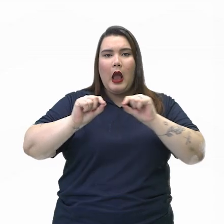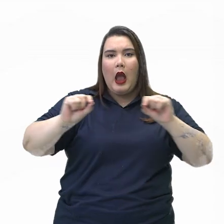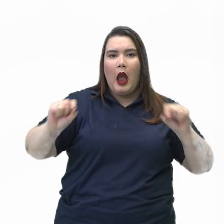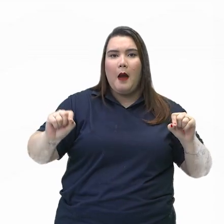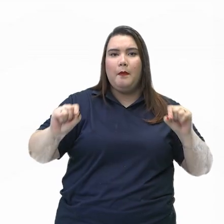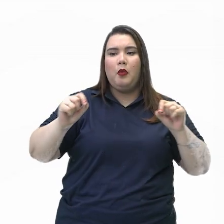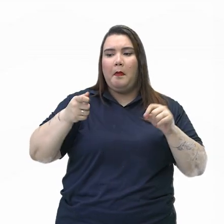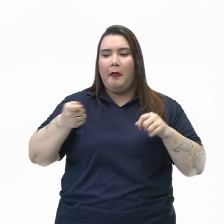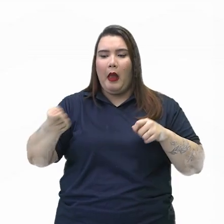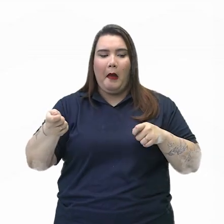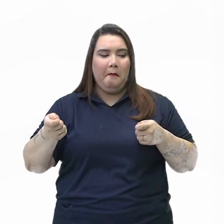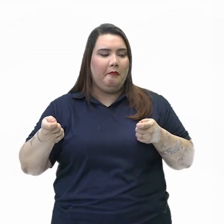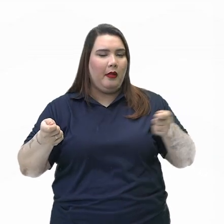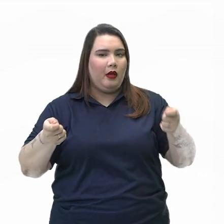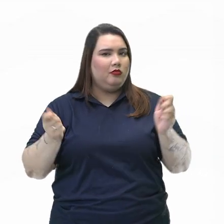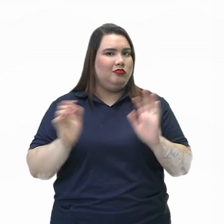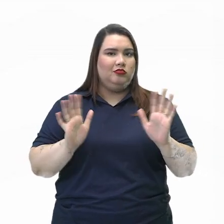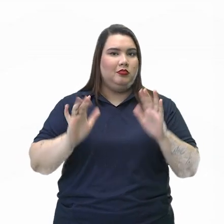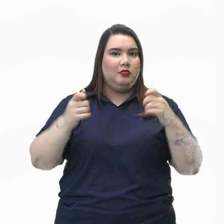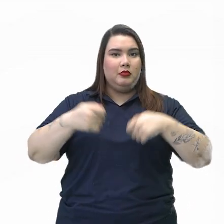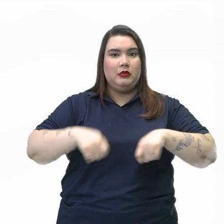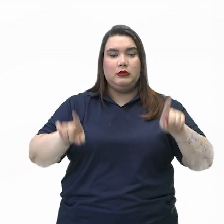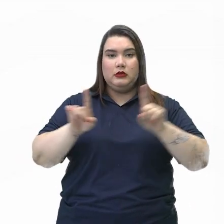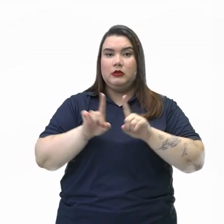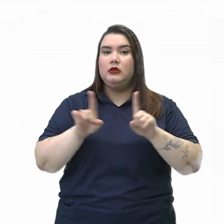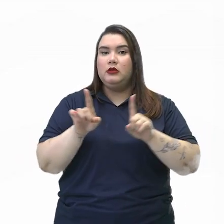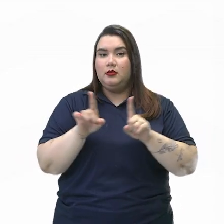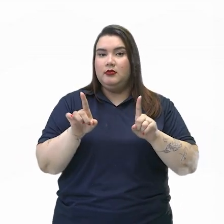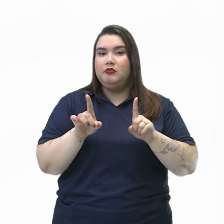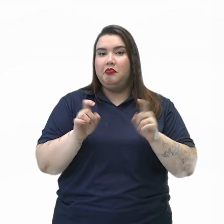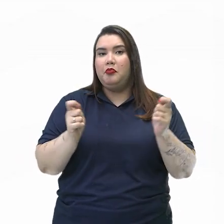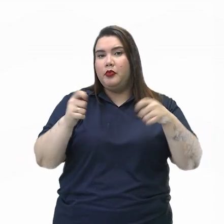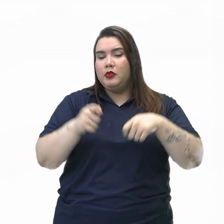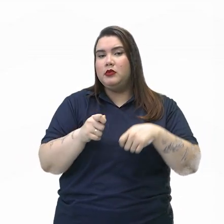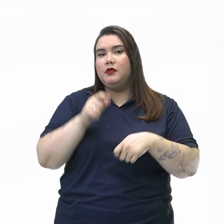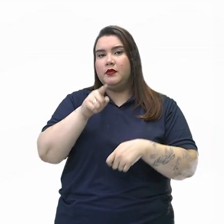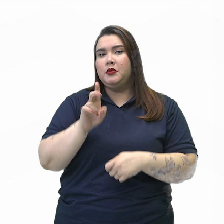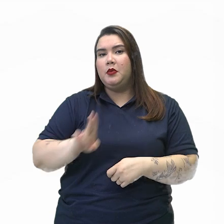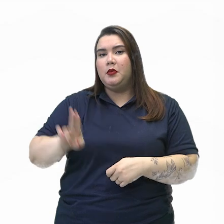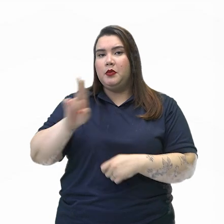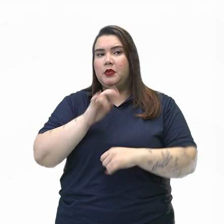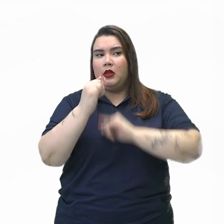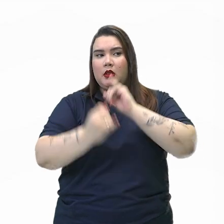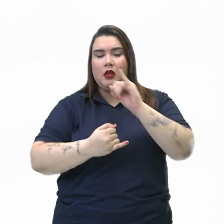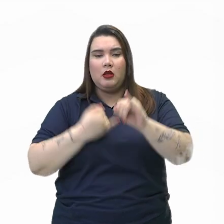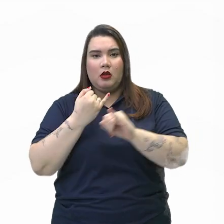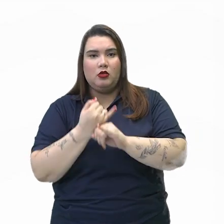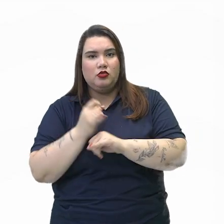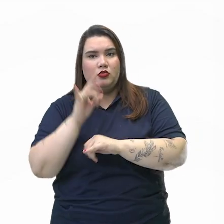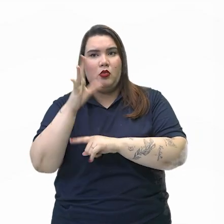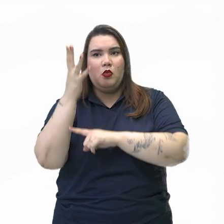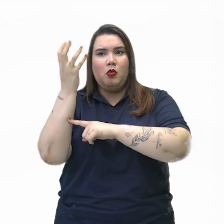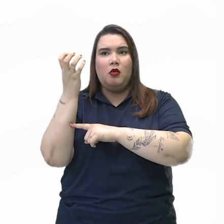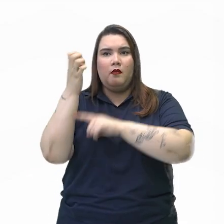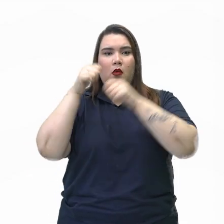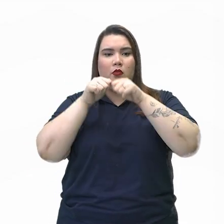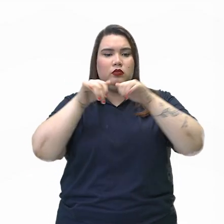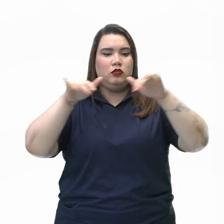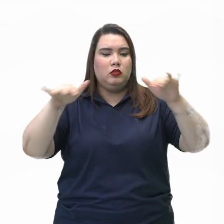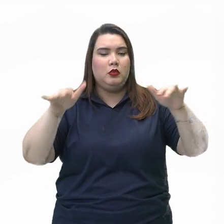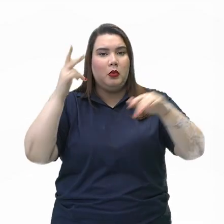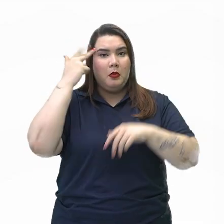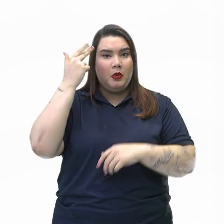Wi-Fi conecta você à internet sem que você esteja conectado por algum cabo, né? Você não precisa de um cabo para se